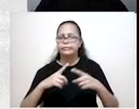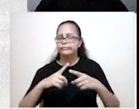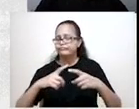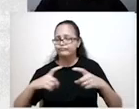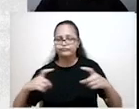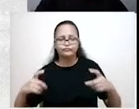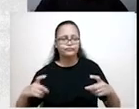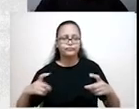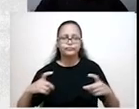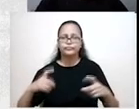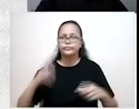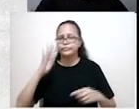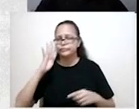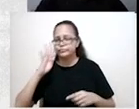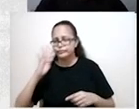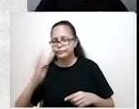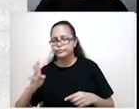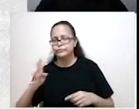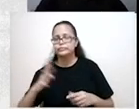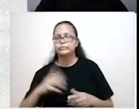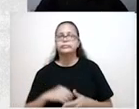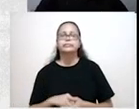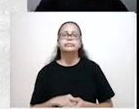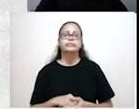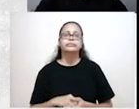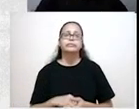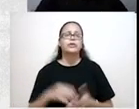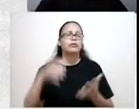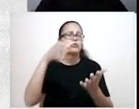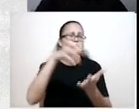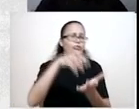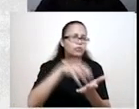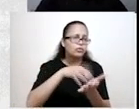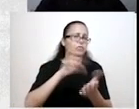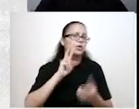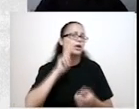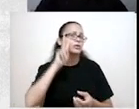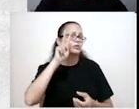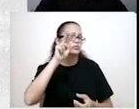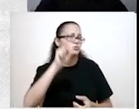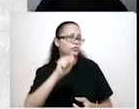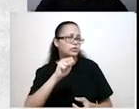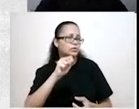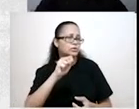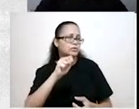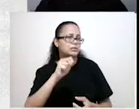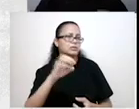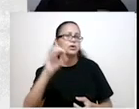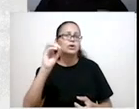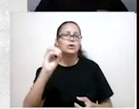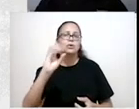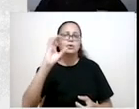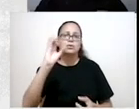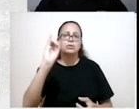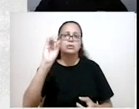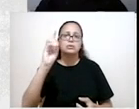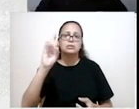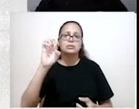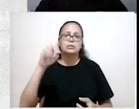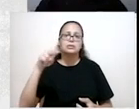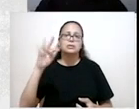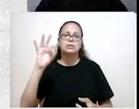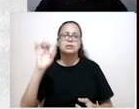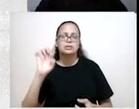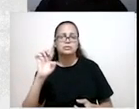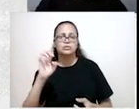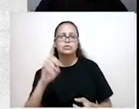União Soviética atacaria Hitler. Então ele concentrou as forças todas no Ocidente. Entre